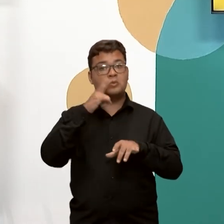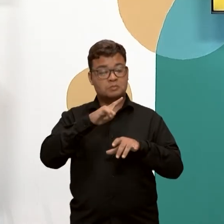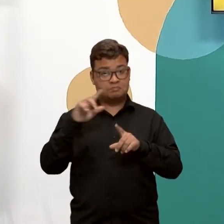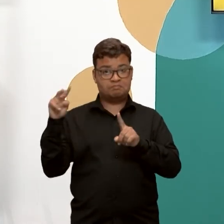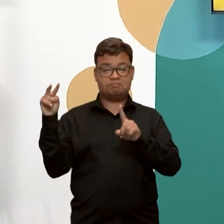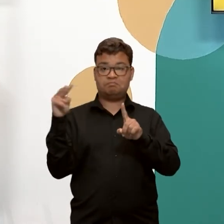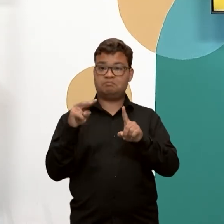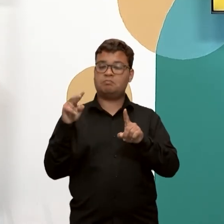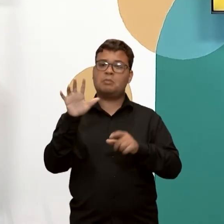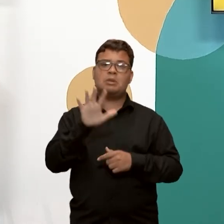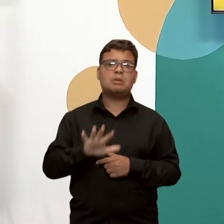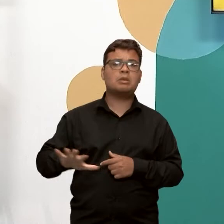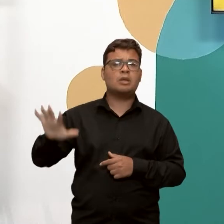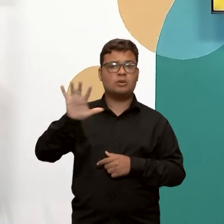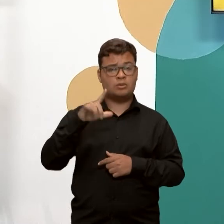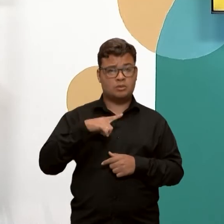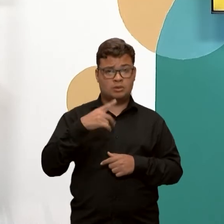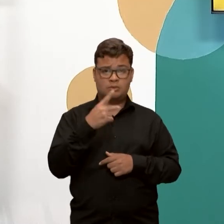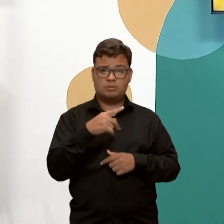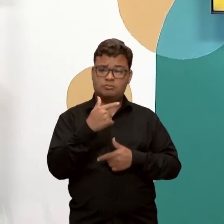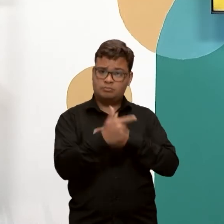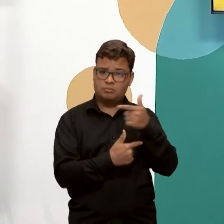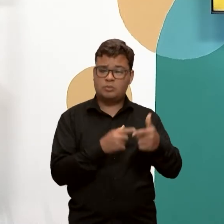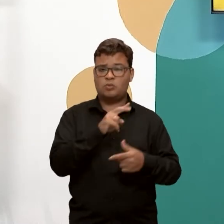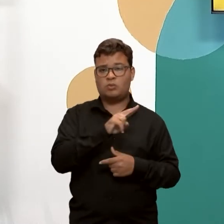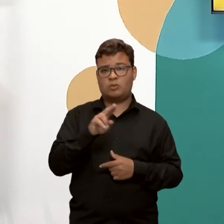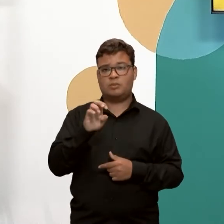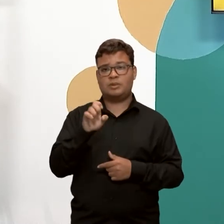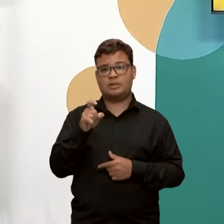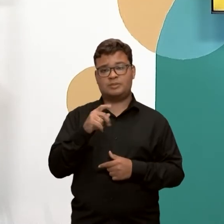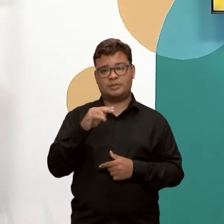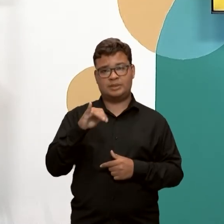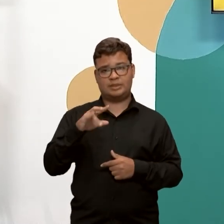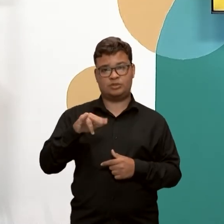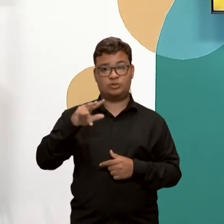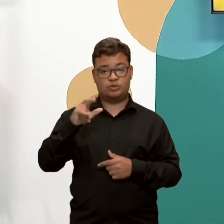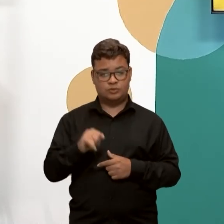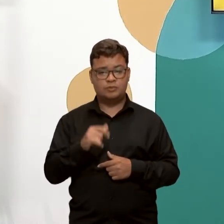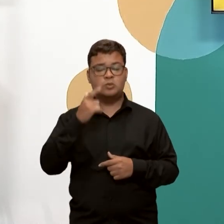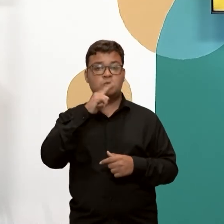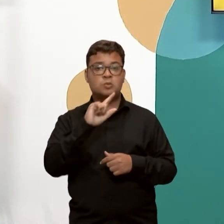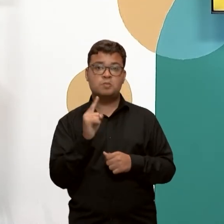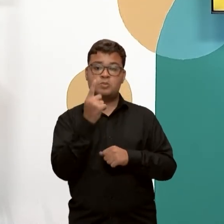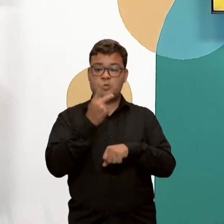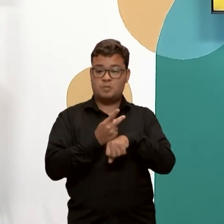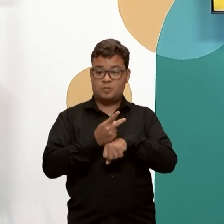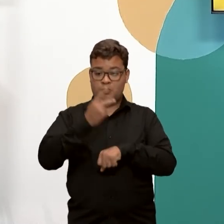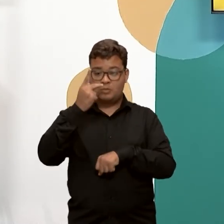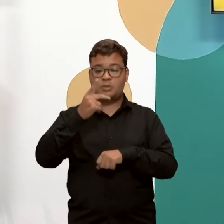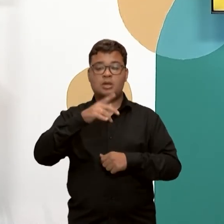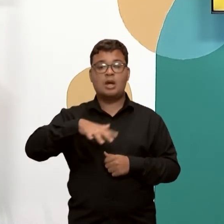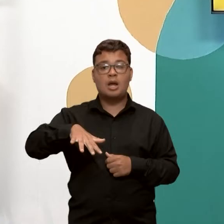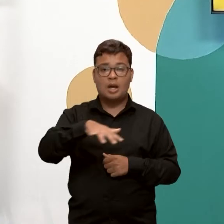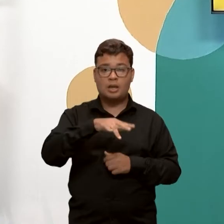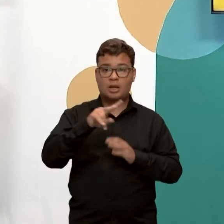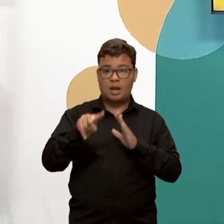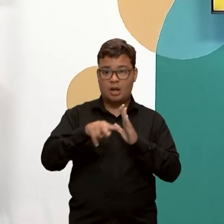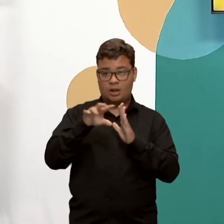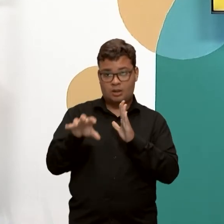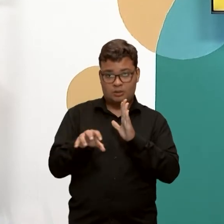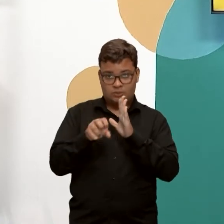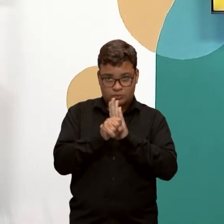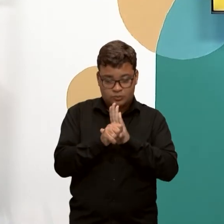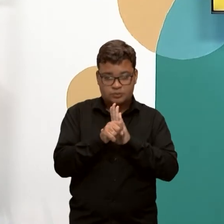obra chamada Expectativa. Com essa obra, ele recebeu o primeiro prêmio na categoria audiovisual,